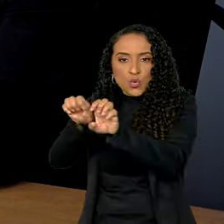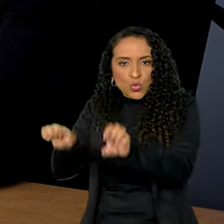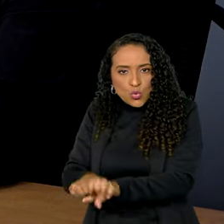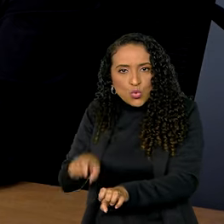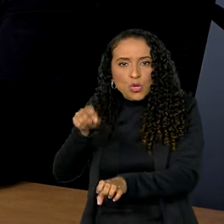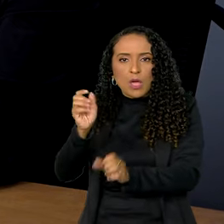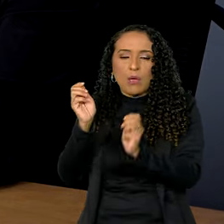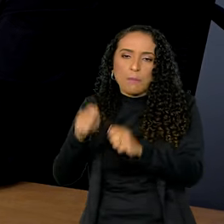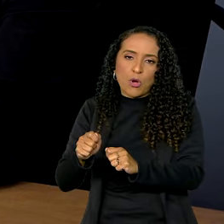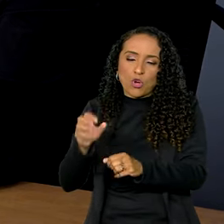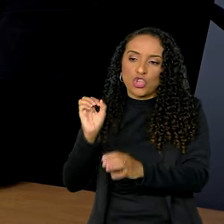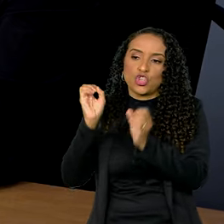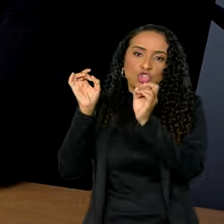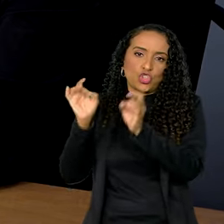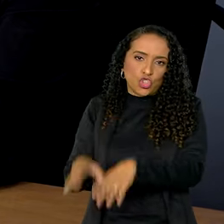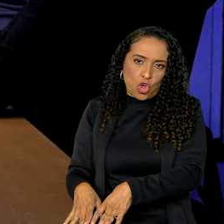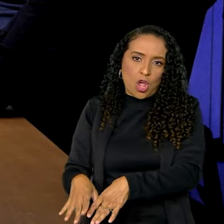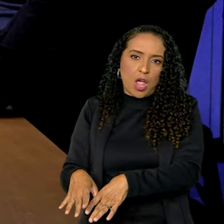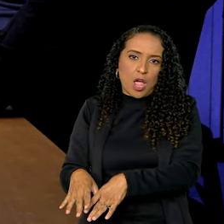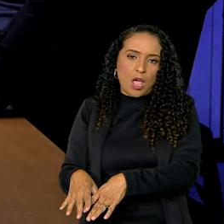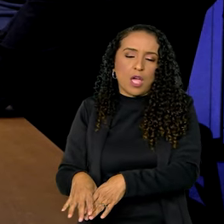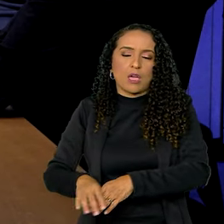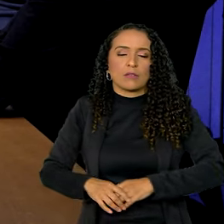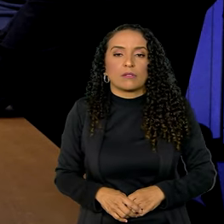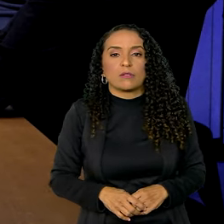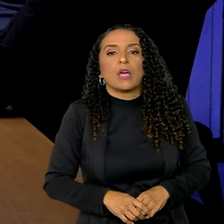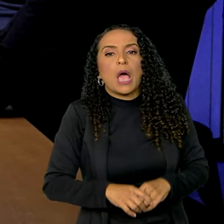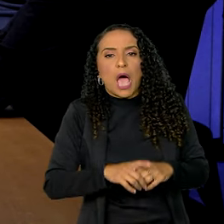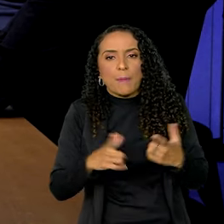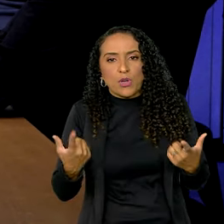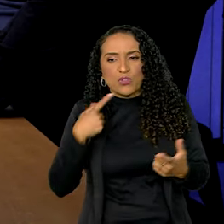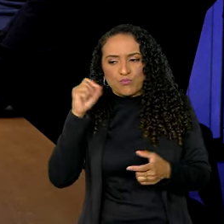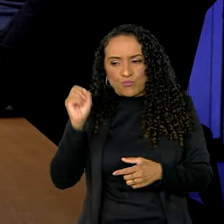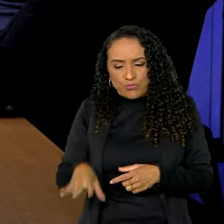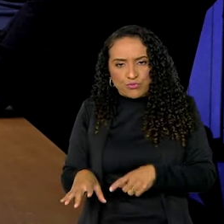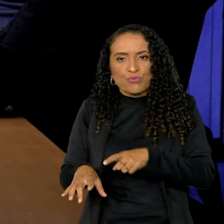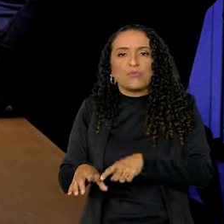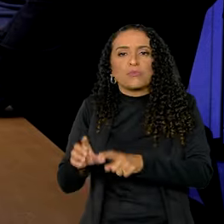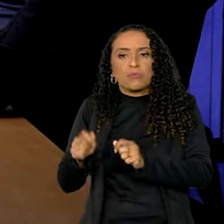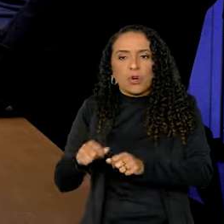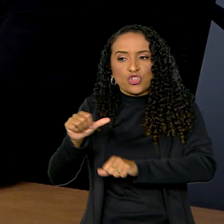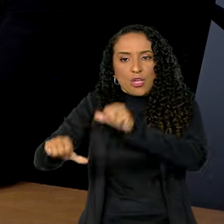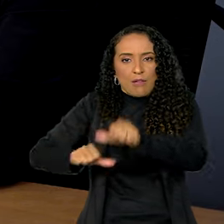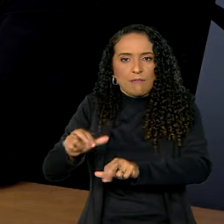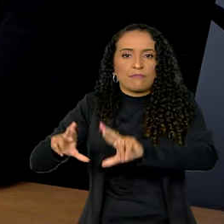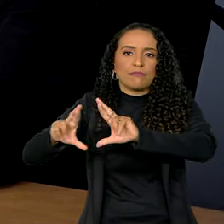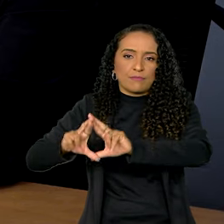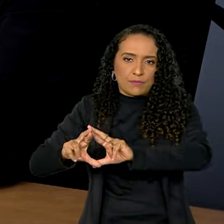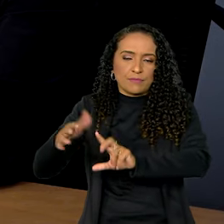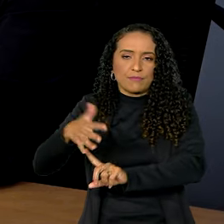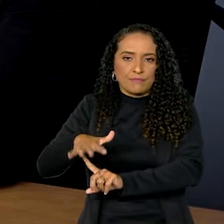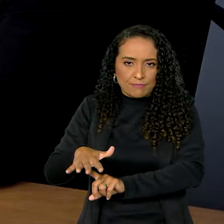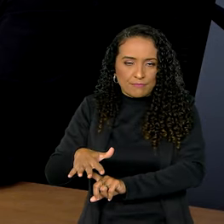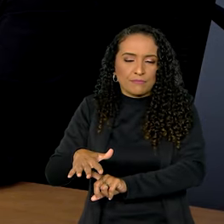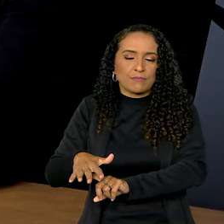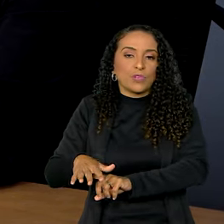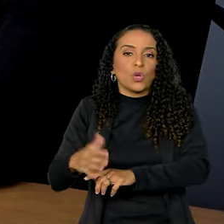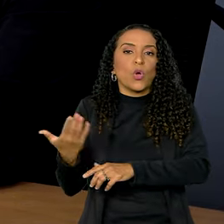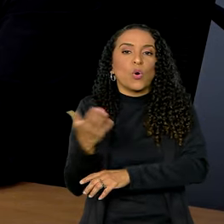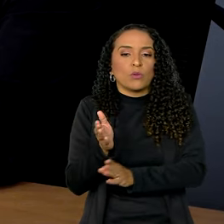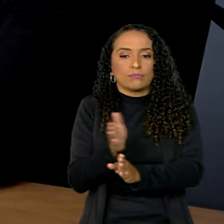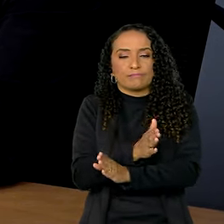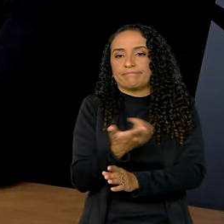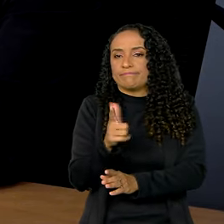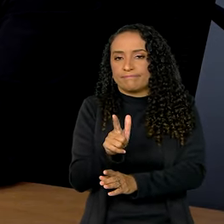estrutura para eles poderem fazer a destinação final boa parte desse resíduo é possível de ser reciclada mecanicamente a